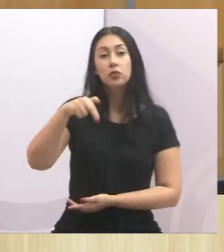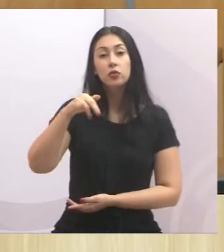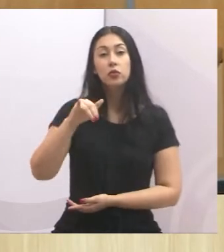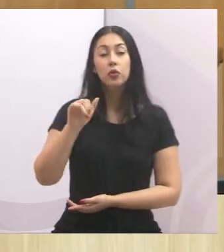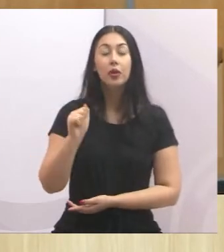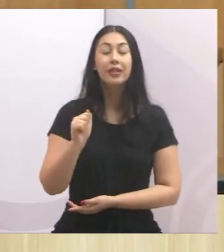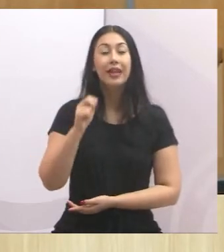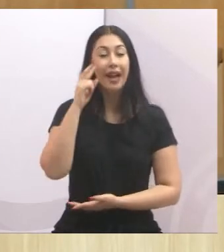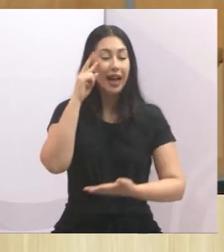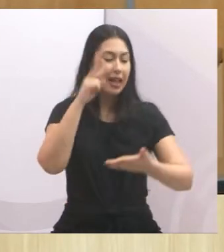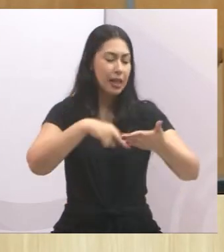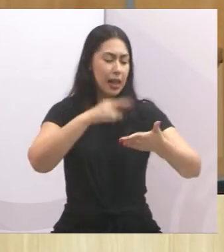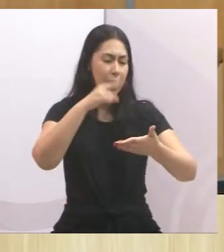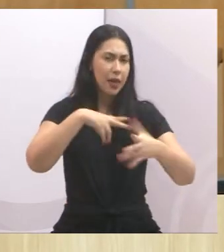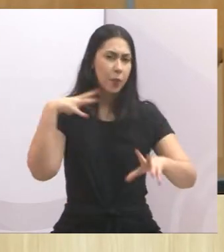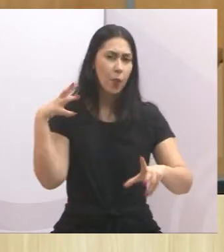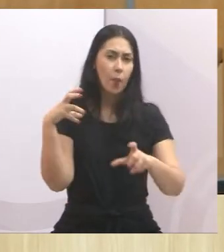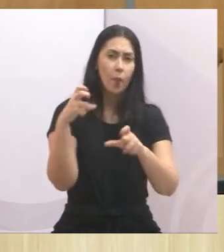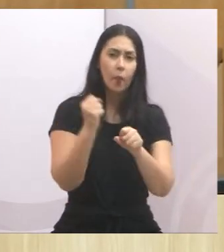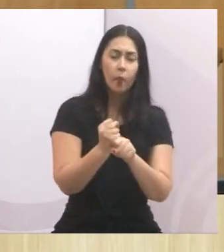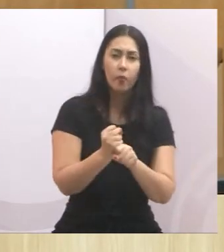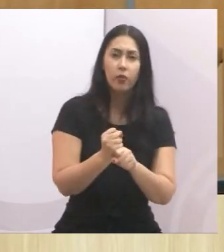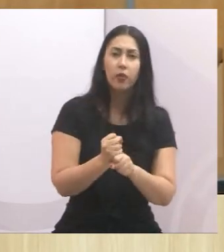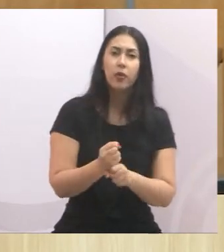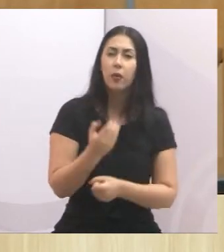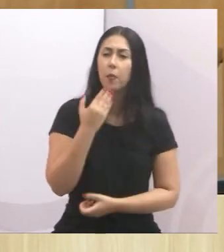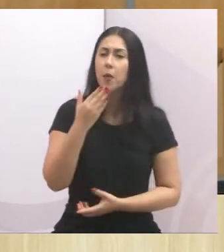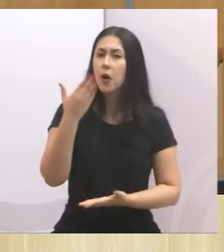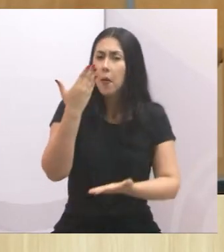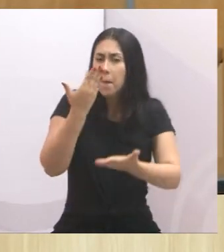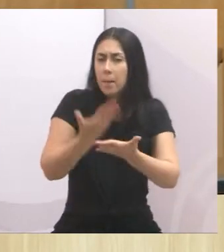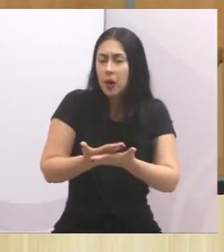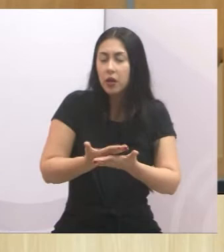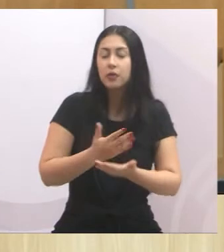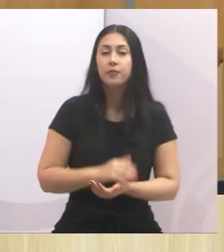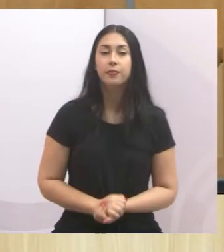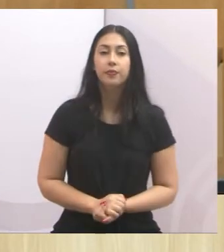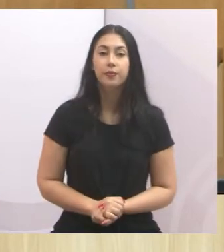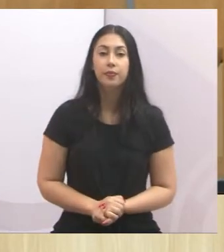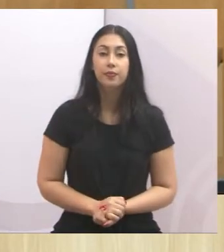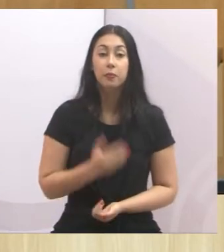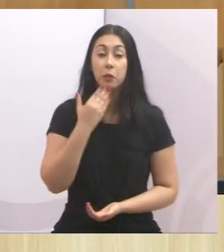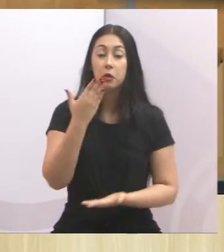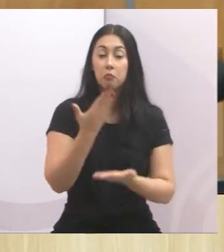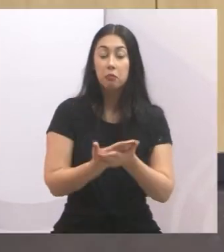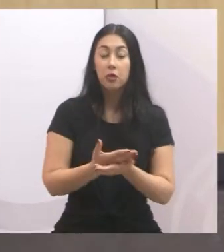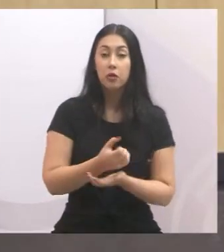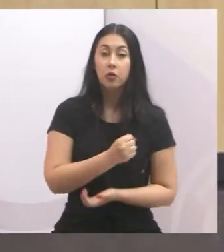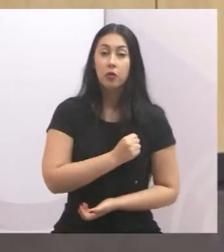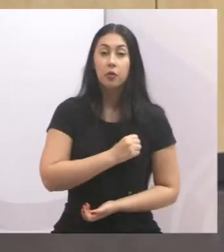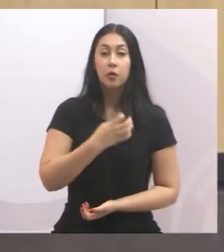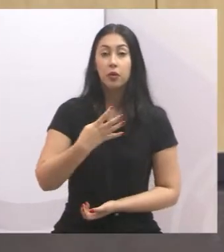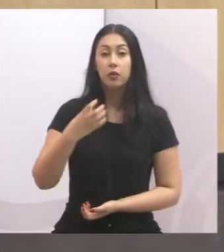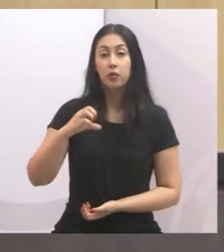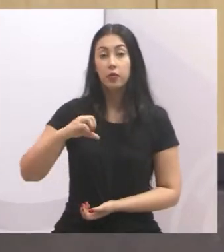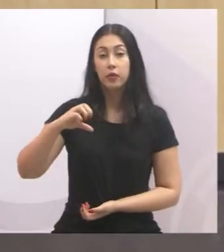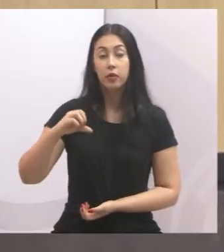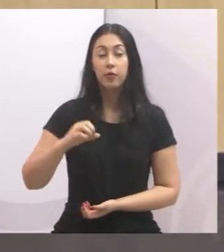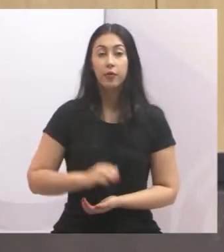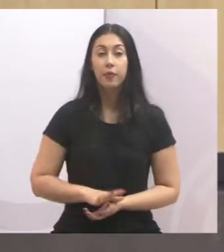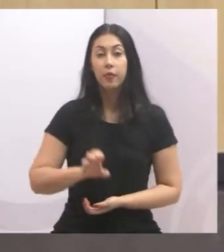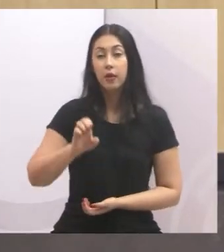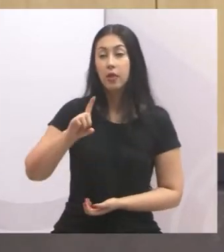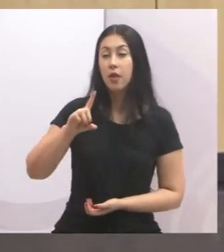leitura das sínteses dos requerimentos protocolados para esta sessão. Requerimento 499. A